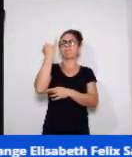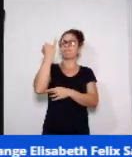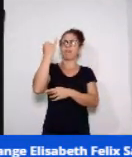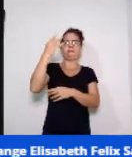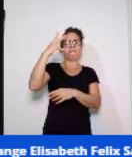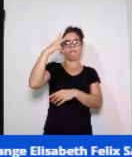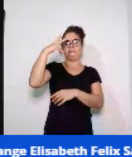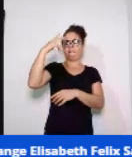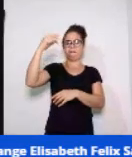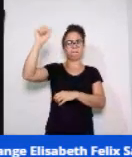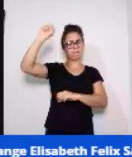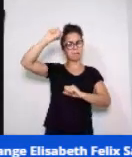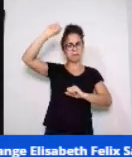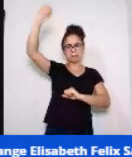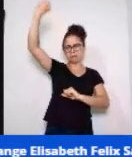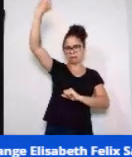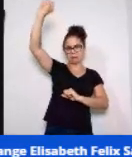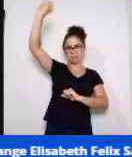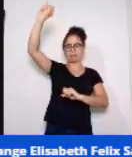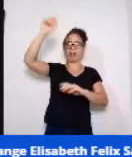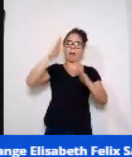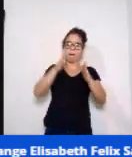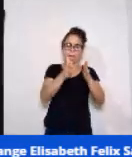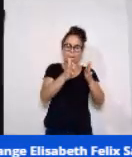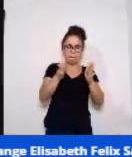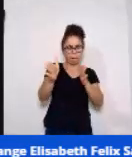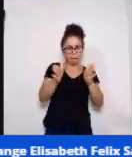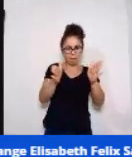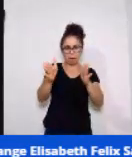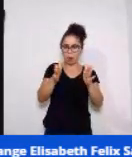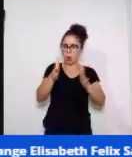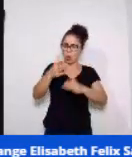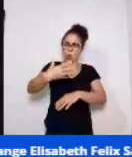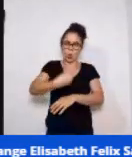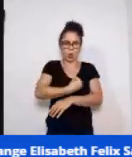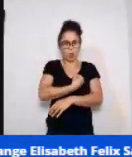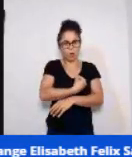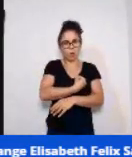heróis nesse período todo que a gente viveu, a nossa gratidão à